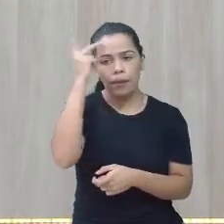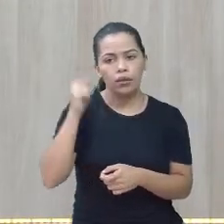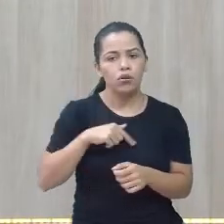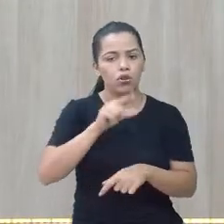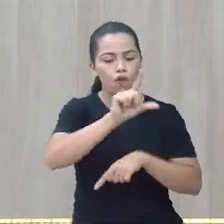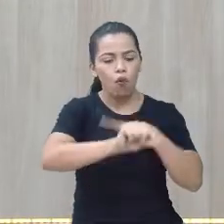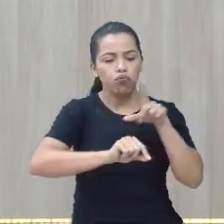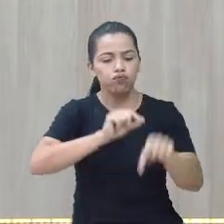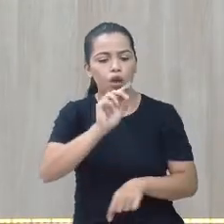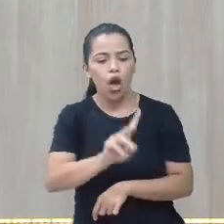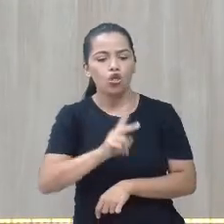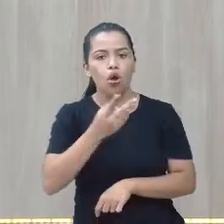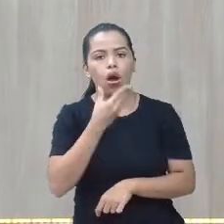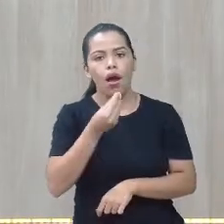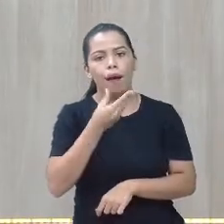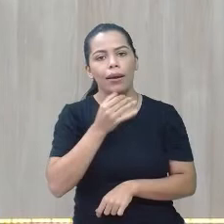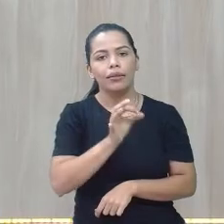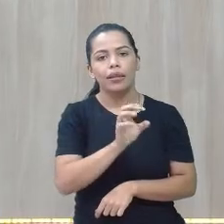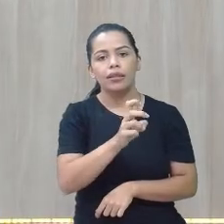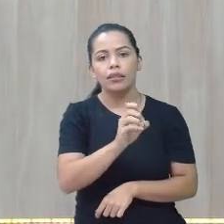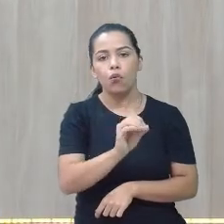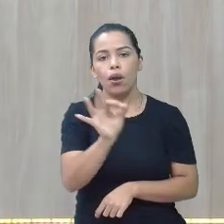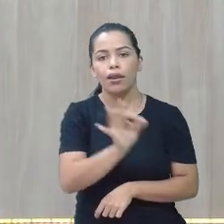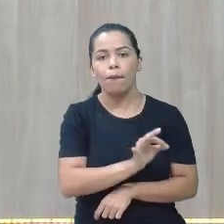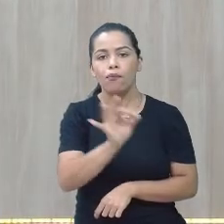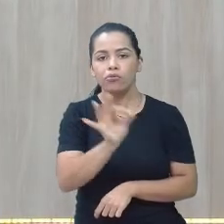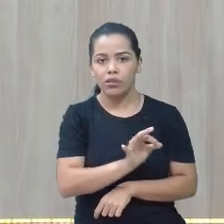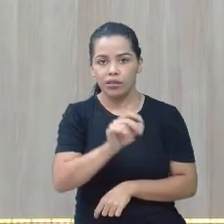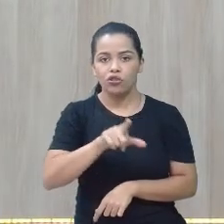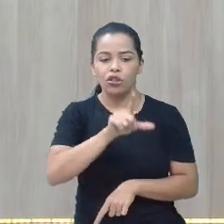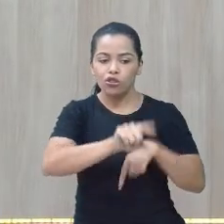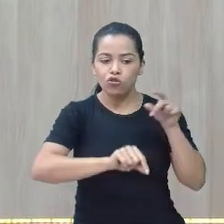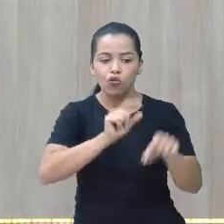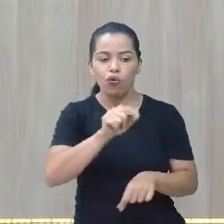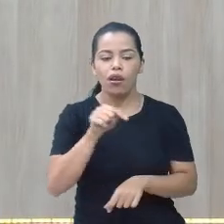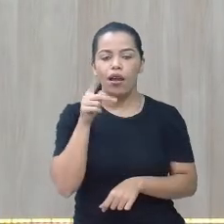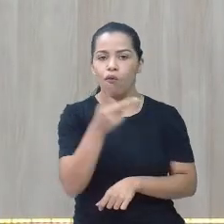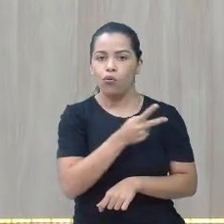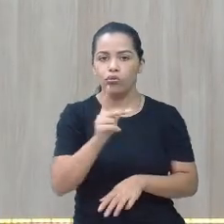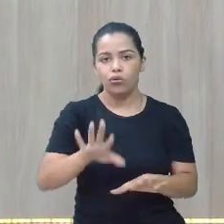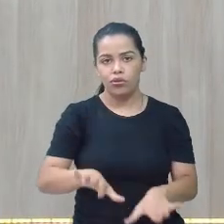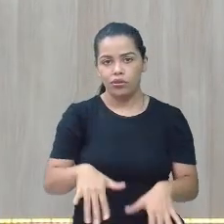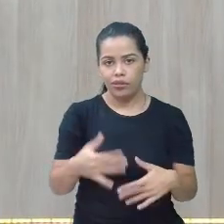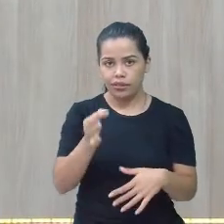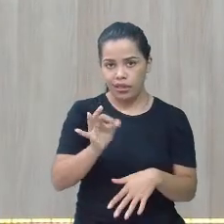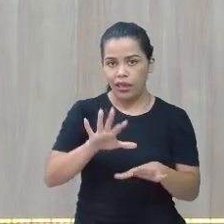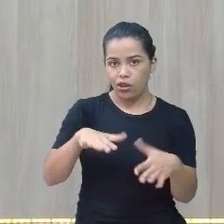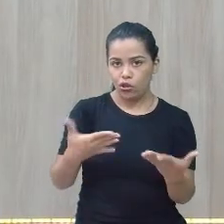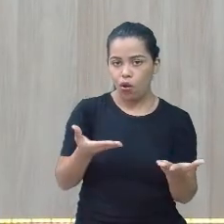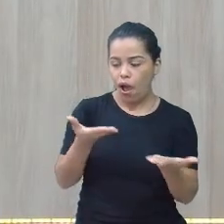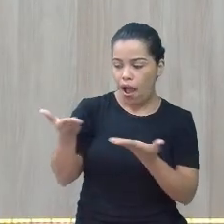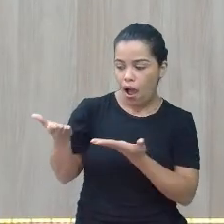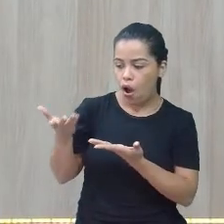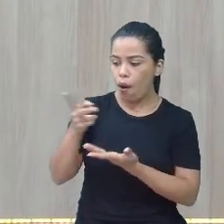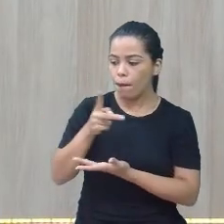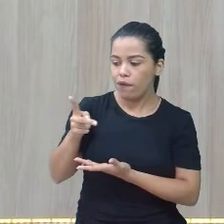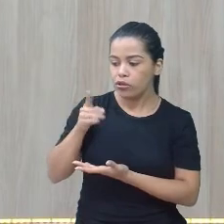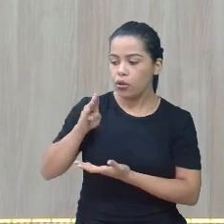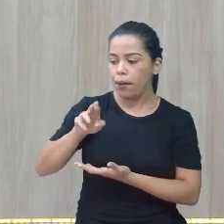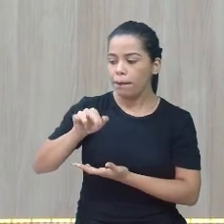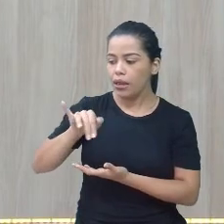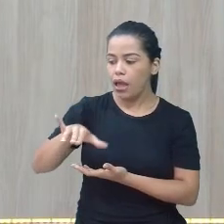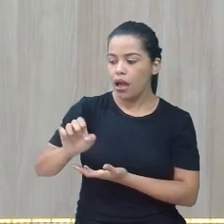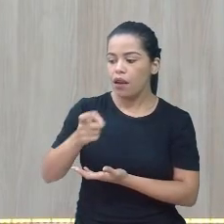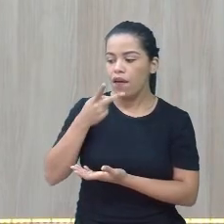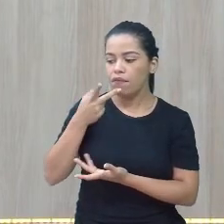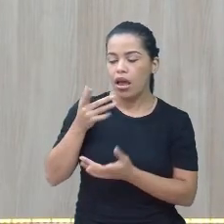tenho 50% de chance de que eles sejam os escolhidos, tá certo? Então, eu vou passar para a professora Briane para ela dar as considerações finais para a